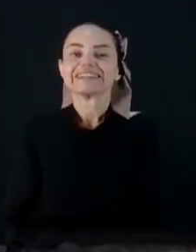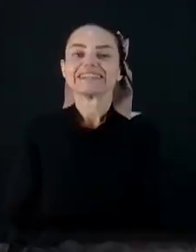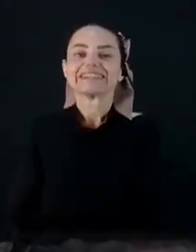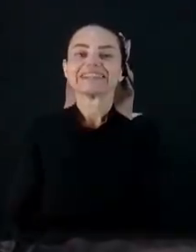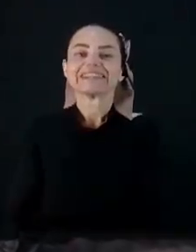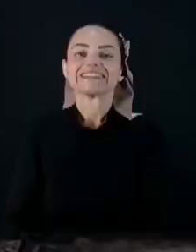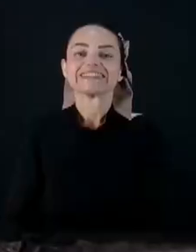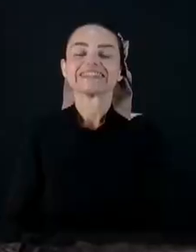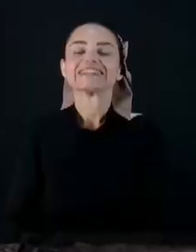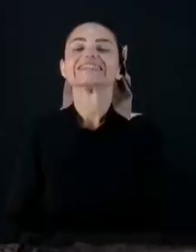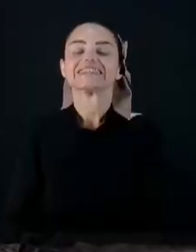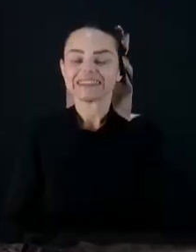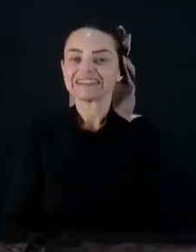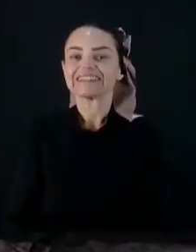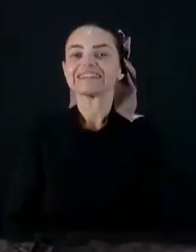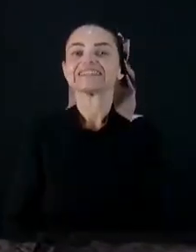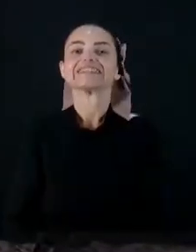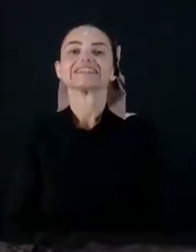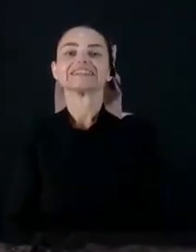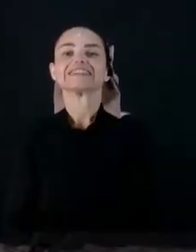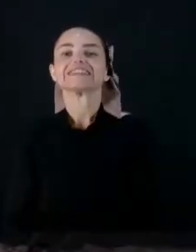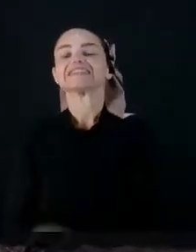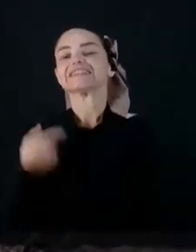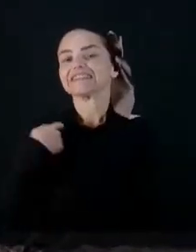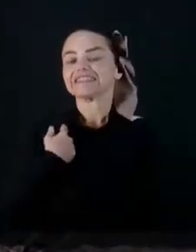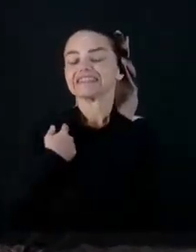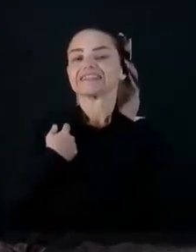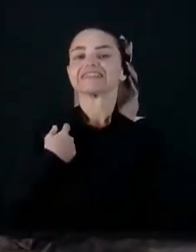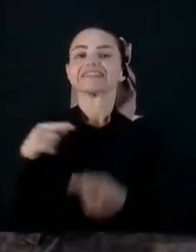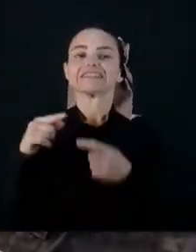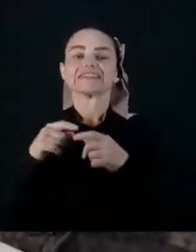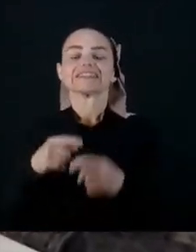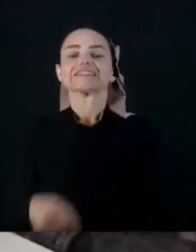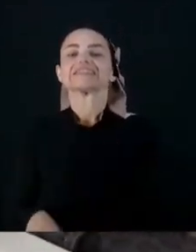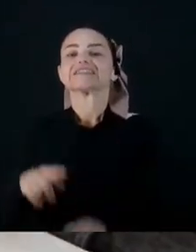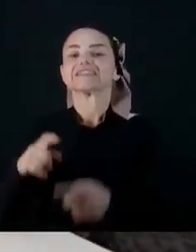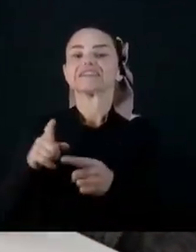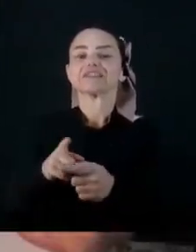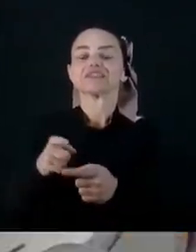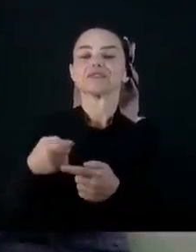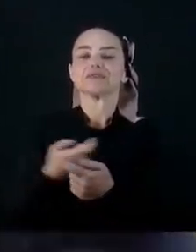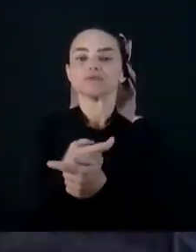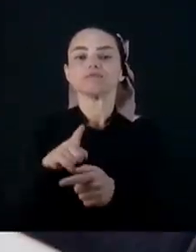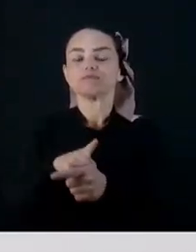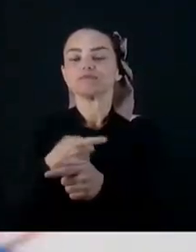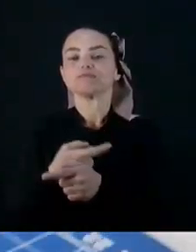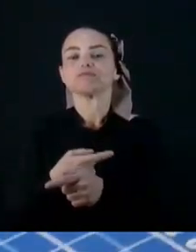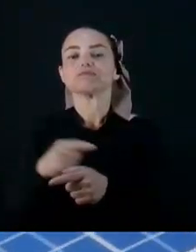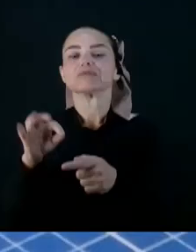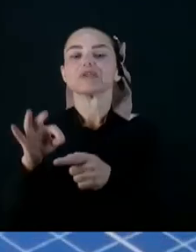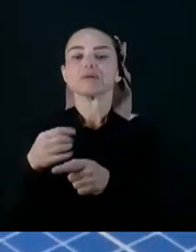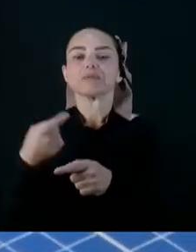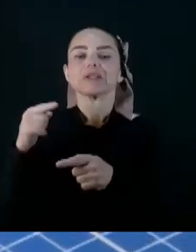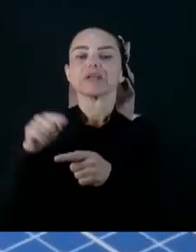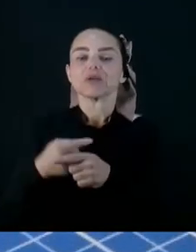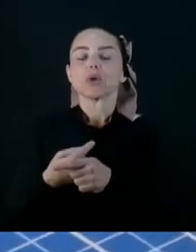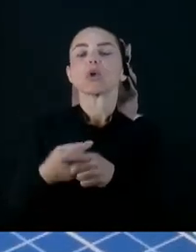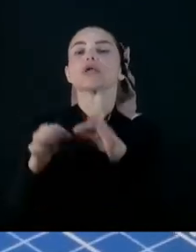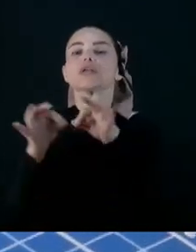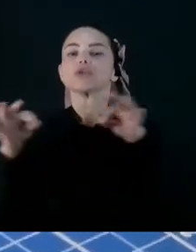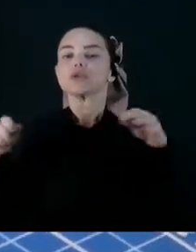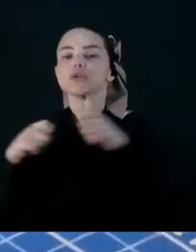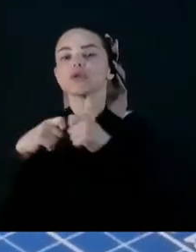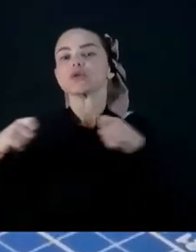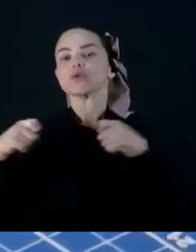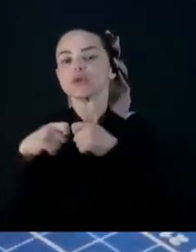né? Esse é o passador. É um passador de elástico, né? Geralmente as costureiras têm um passador assim. Ou o alfinete,